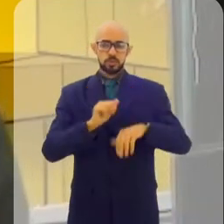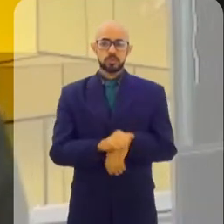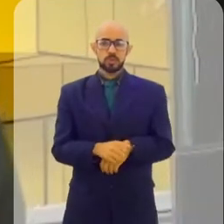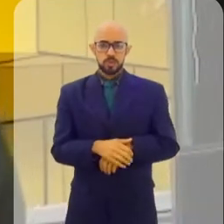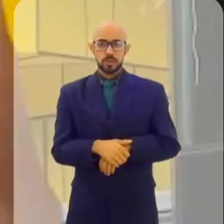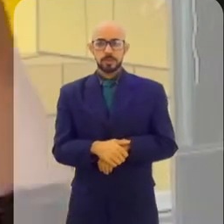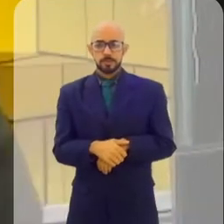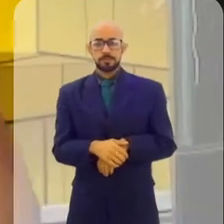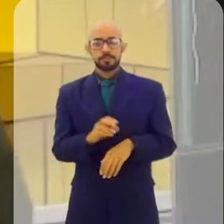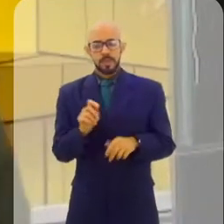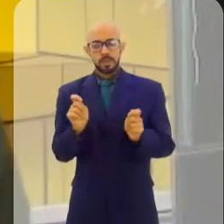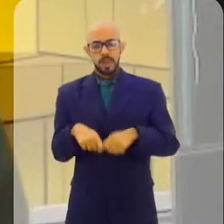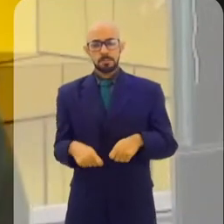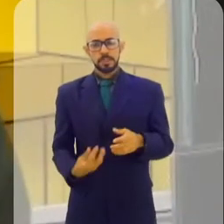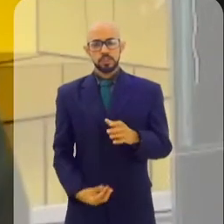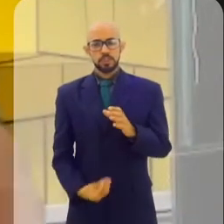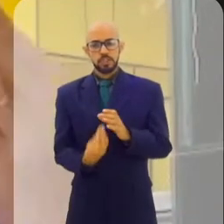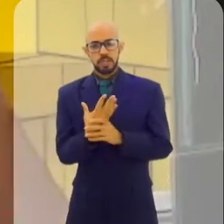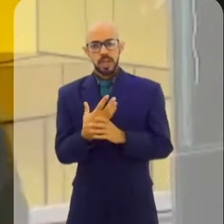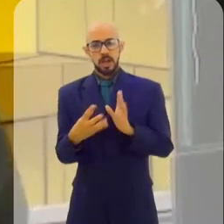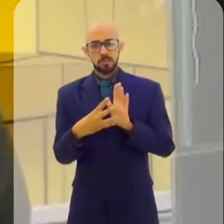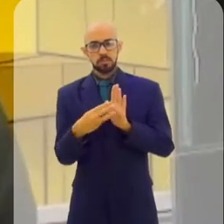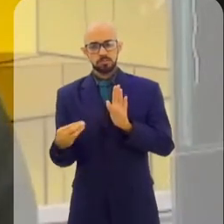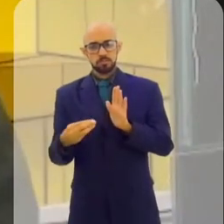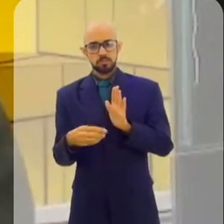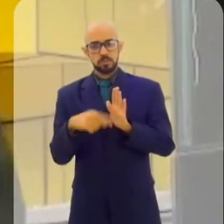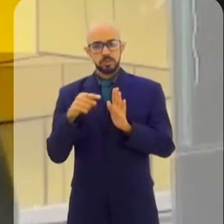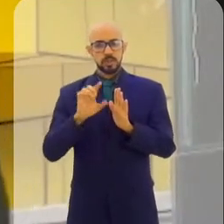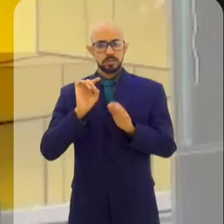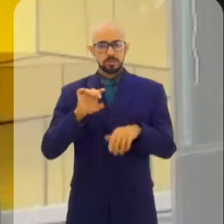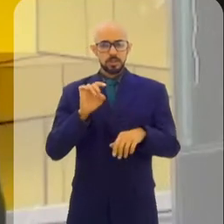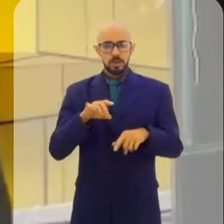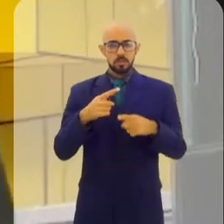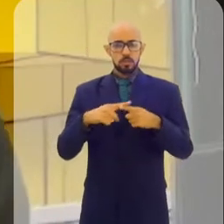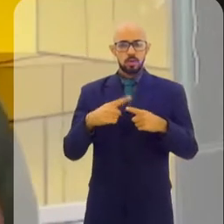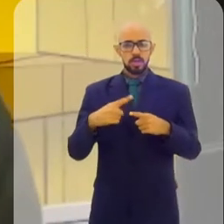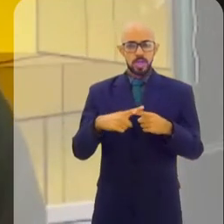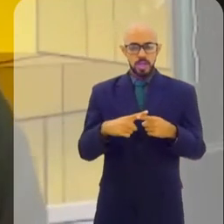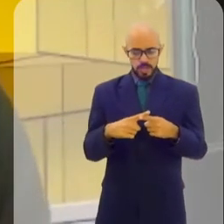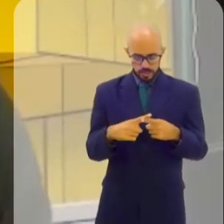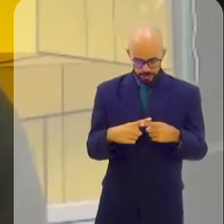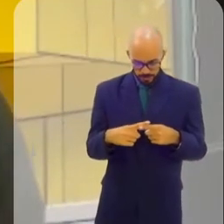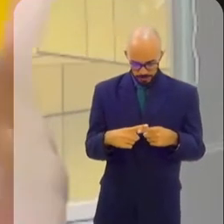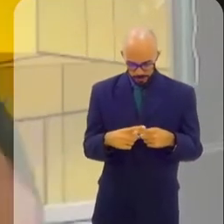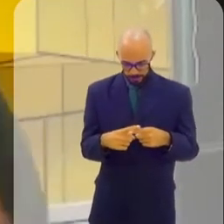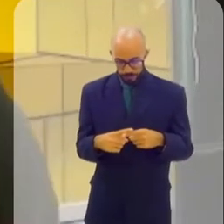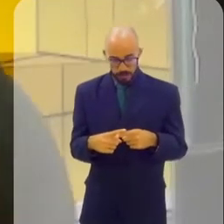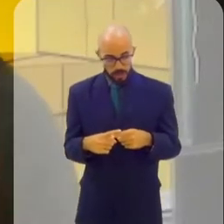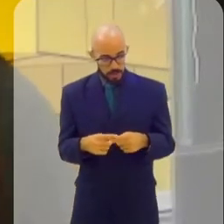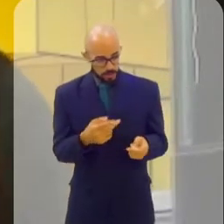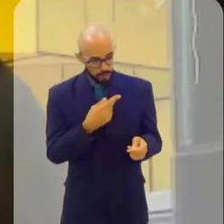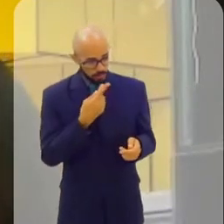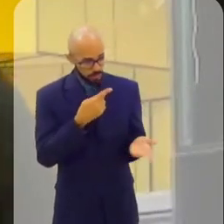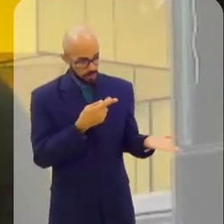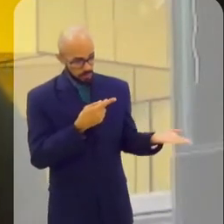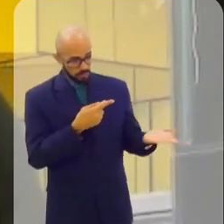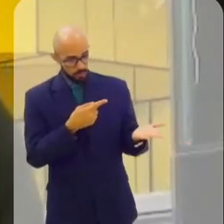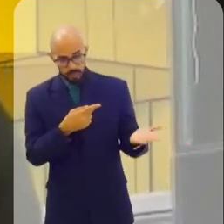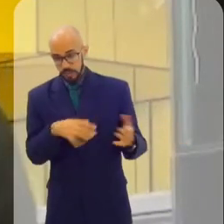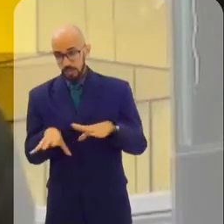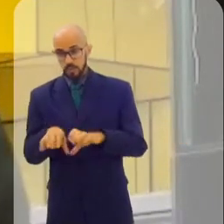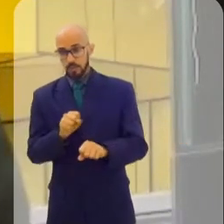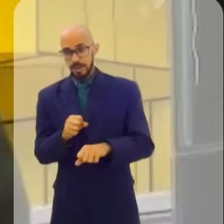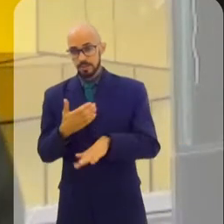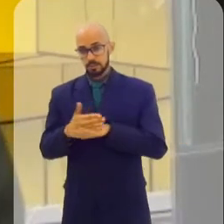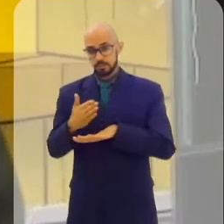naquele território, né? Dá para gerar uma matriz disso aí e trabalhar de forma bem específica. Por quê? E aí vocês estavam falando de formação,